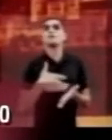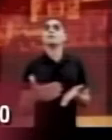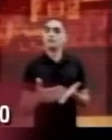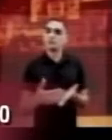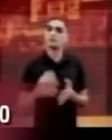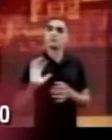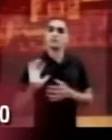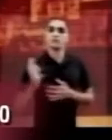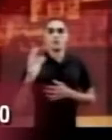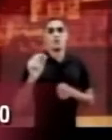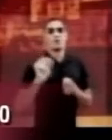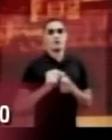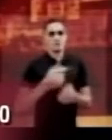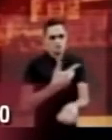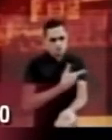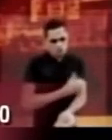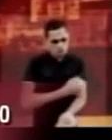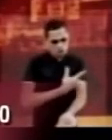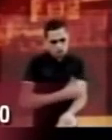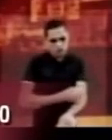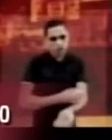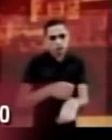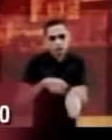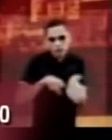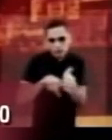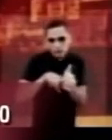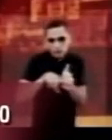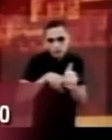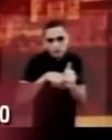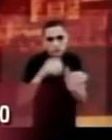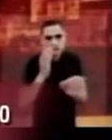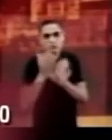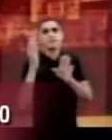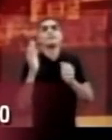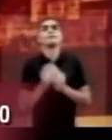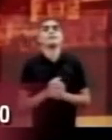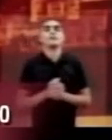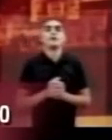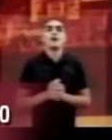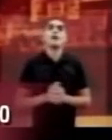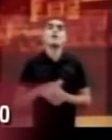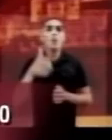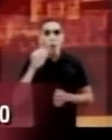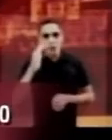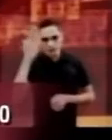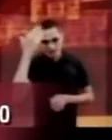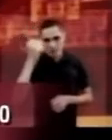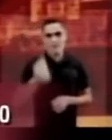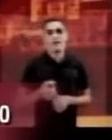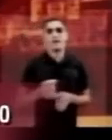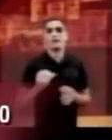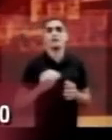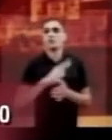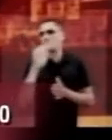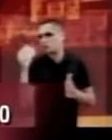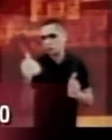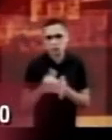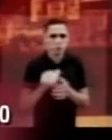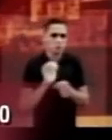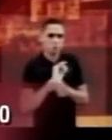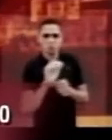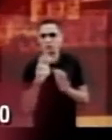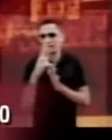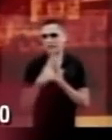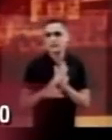daí a gente pode prever o que pode vir a acontecer daqui para frente. E o que é inquérito sorológico?